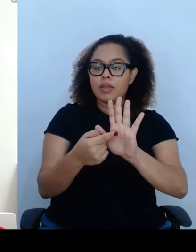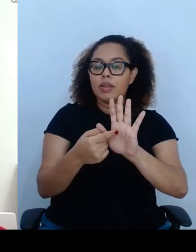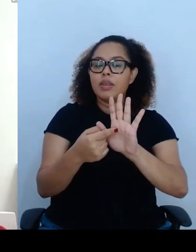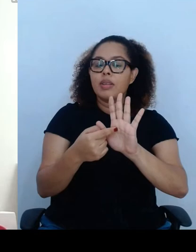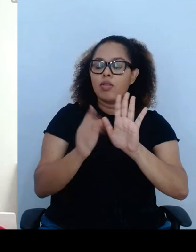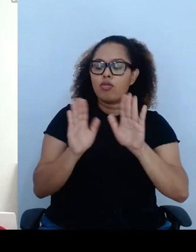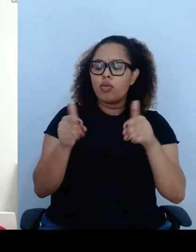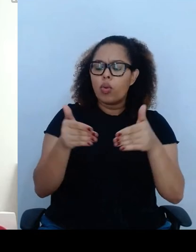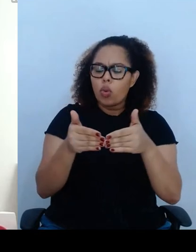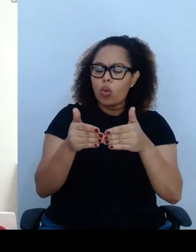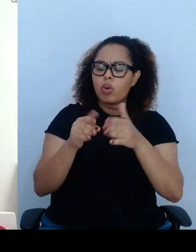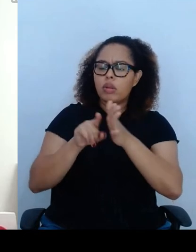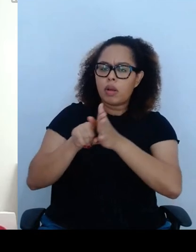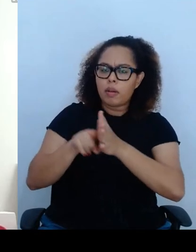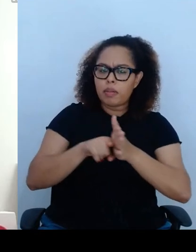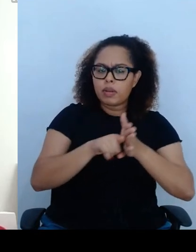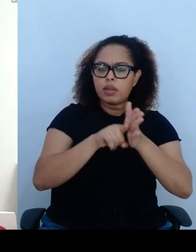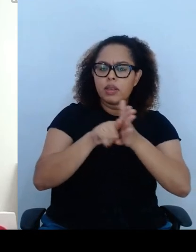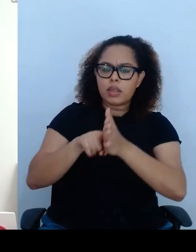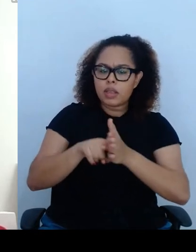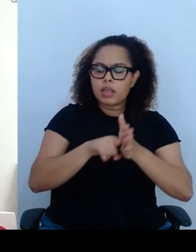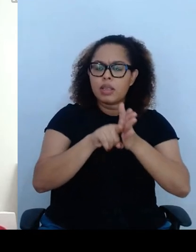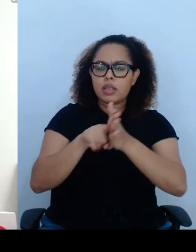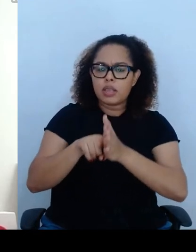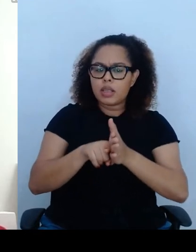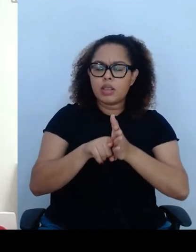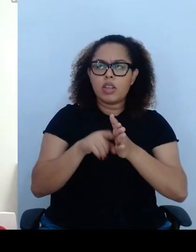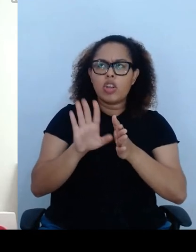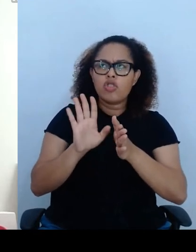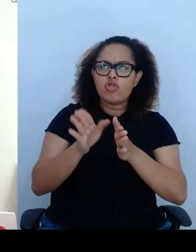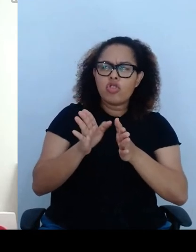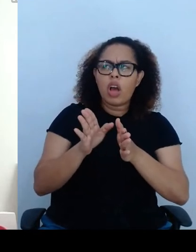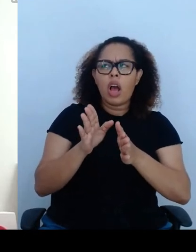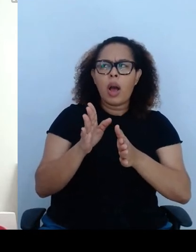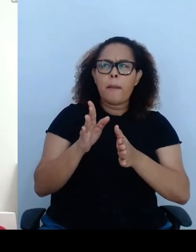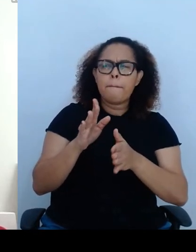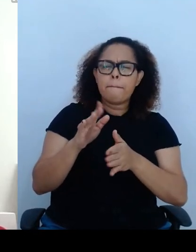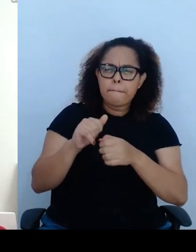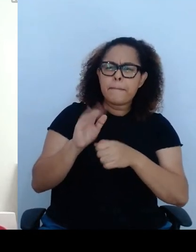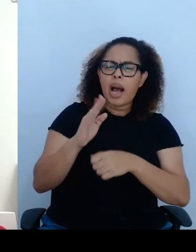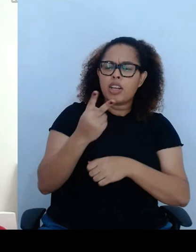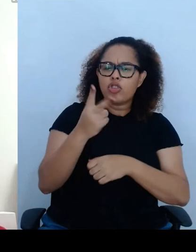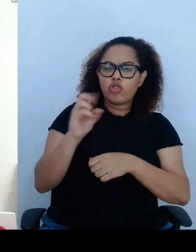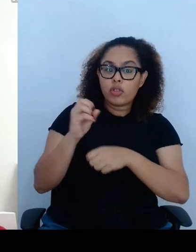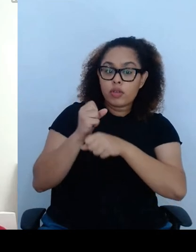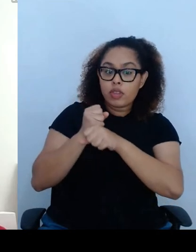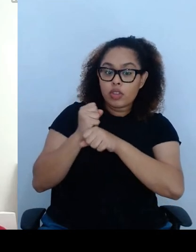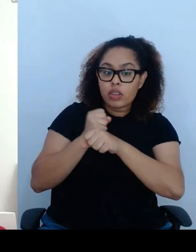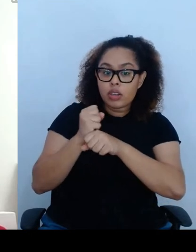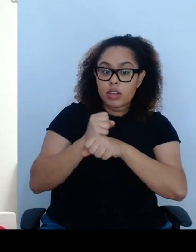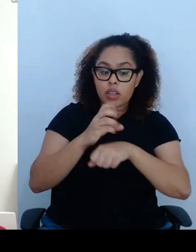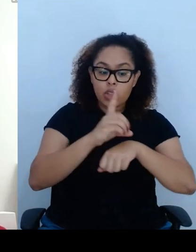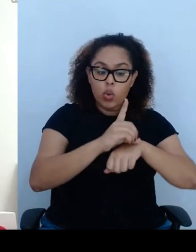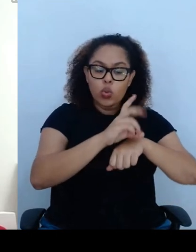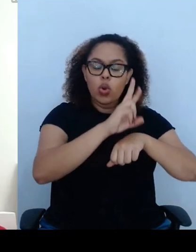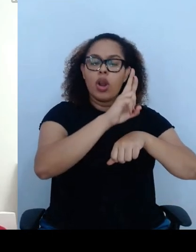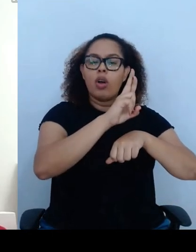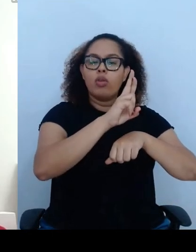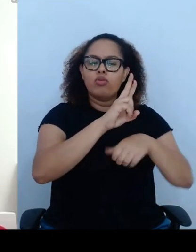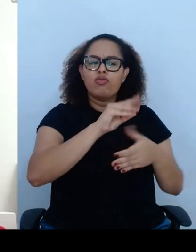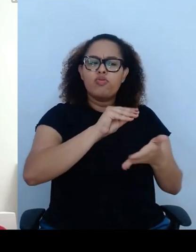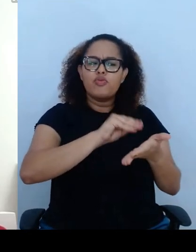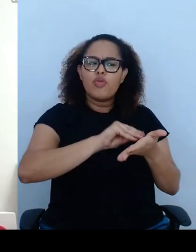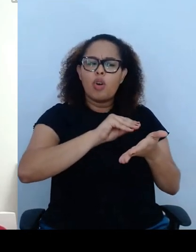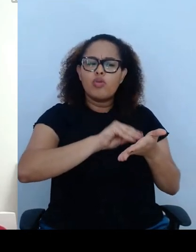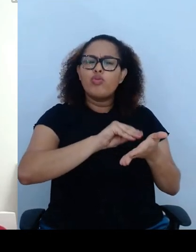ou da minha bolsa porque há 20 anos na verdade há mais de 20 anos eu terminei meu doutorado e